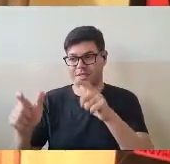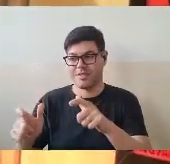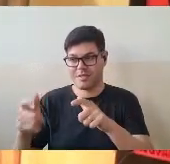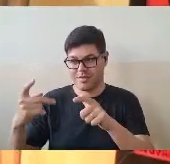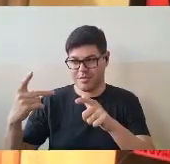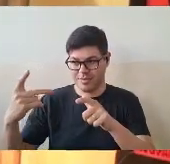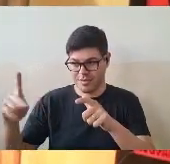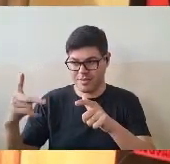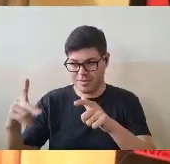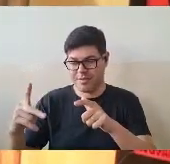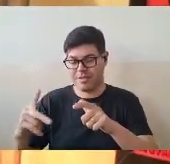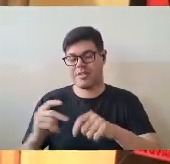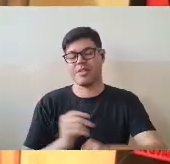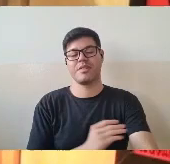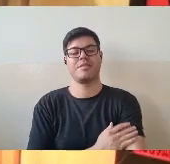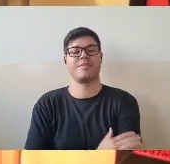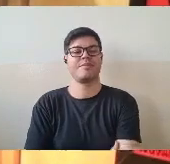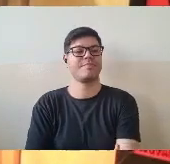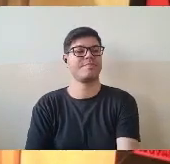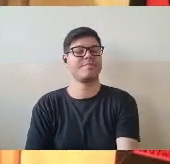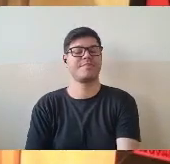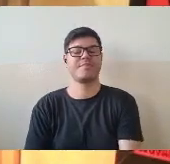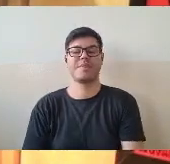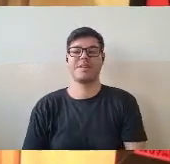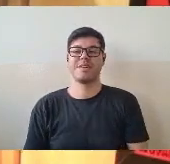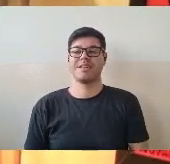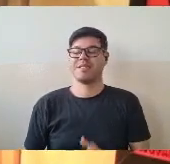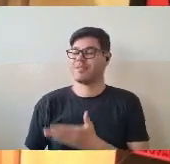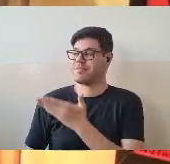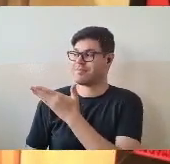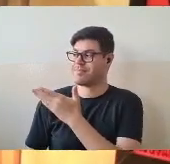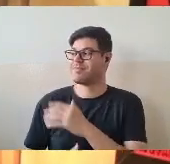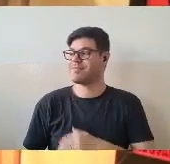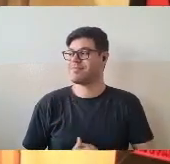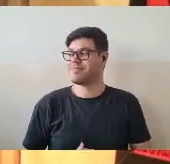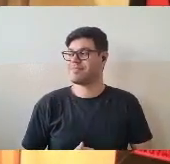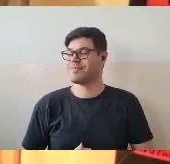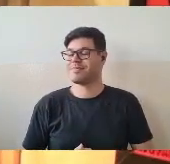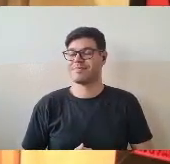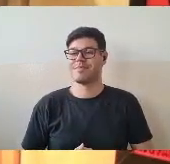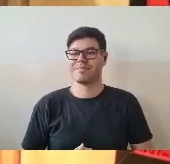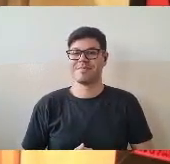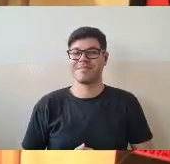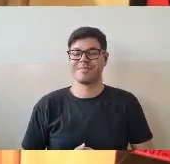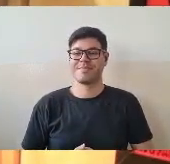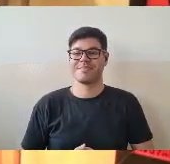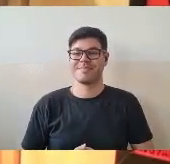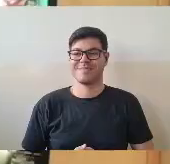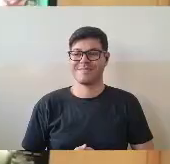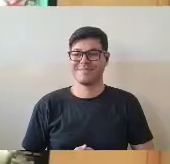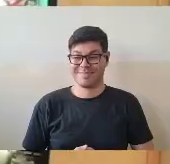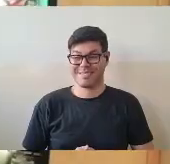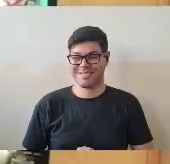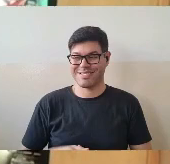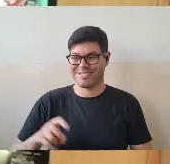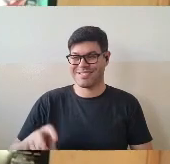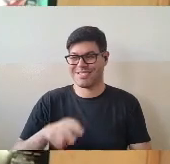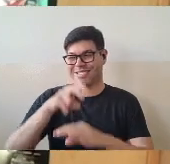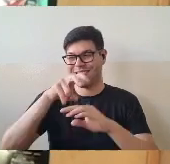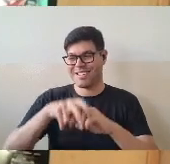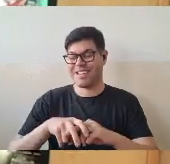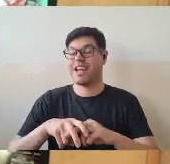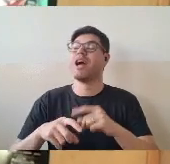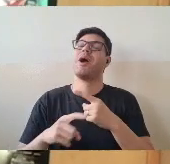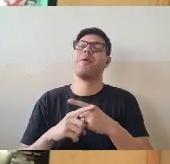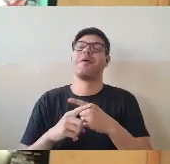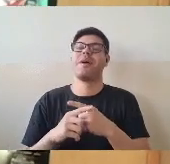fica assim? Eu fui descobrir porque a mãe está balançando a criança atrás de mim, né? Fica olhando para a criança. Verdade. Ali que você ia